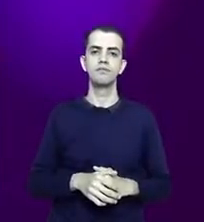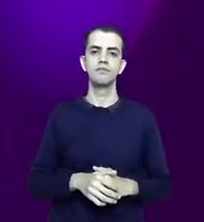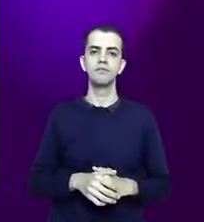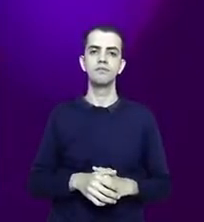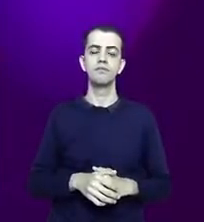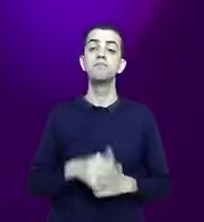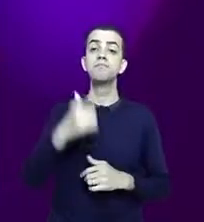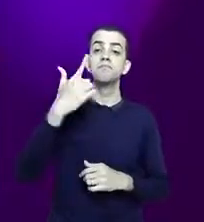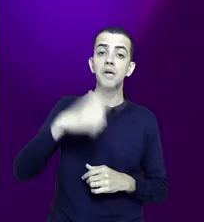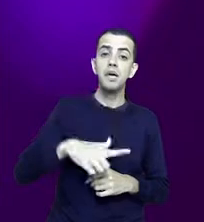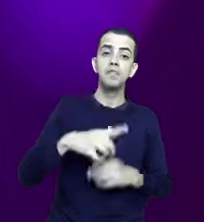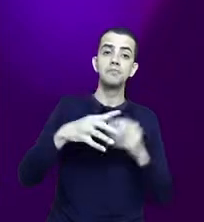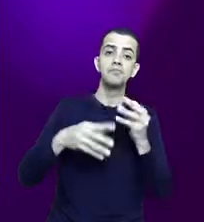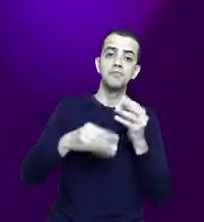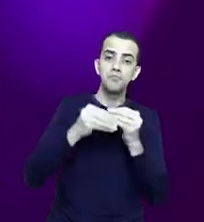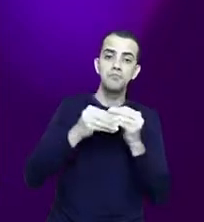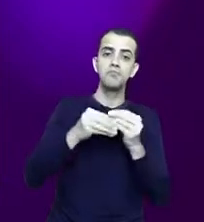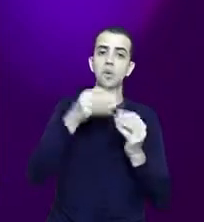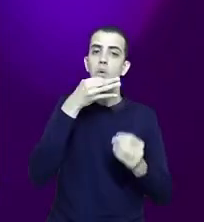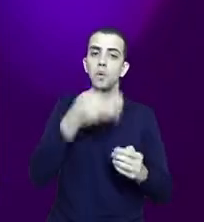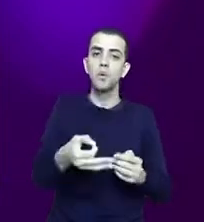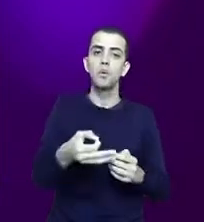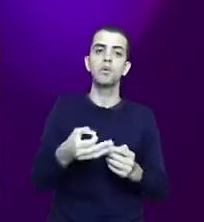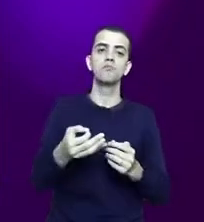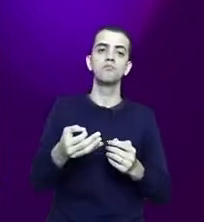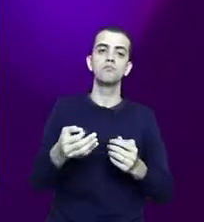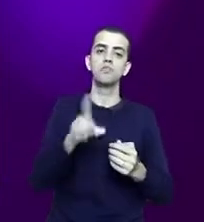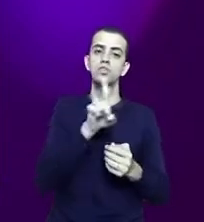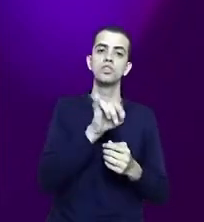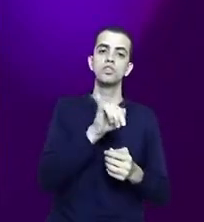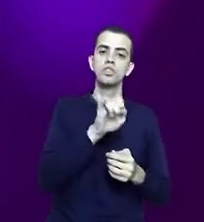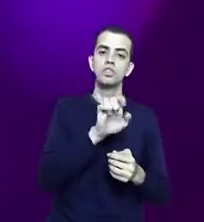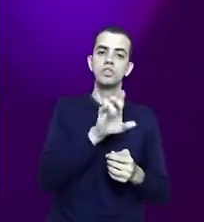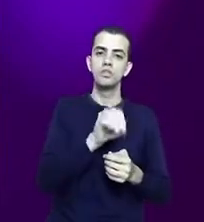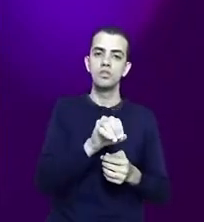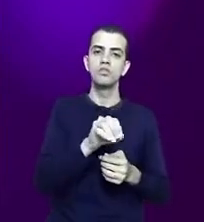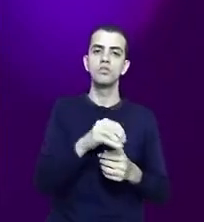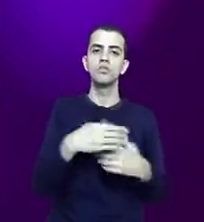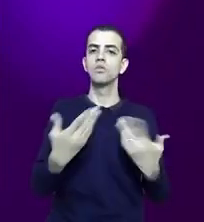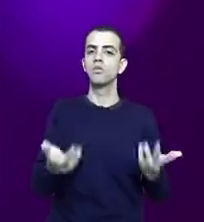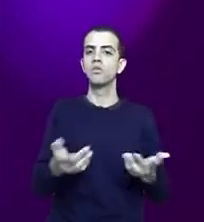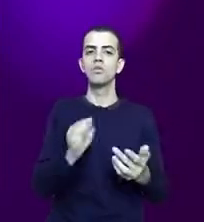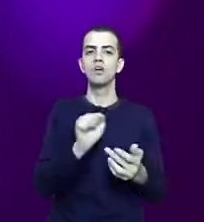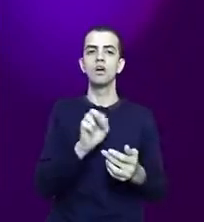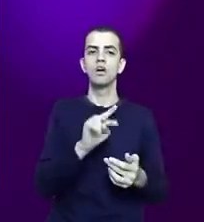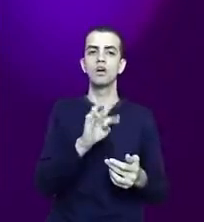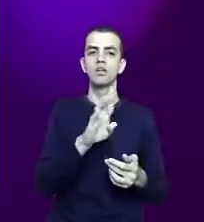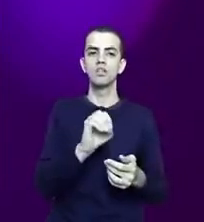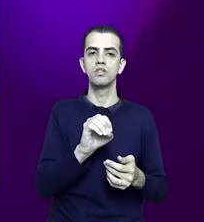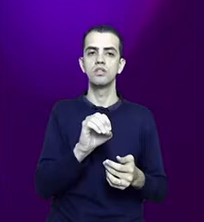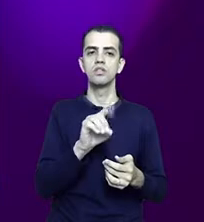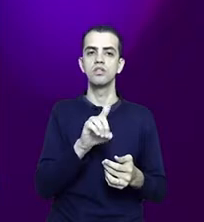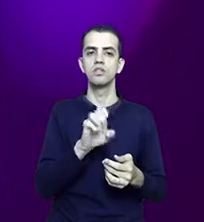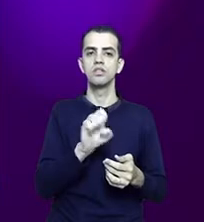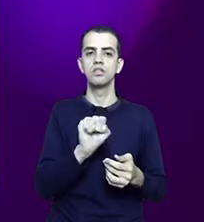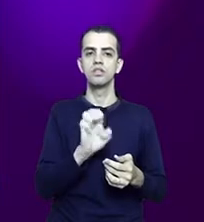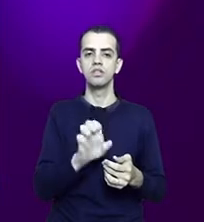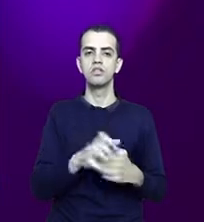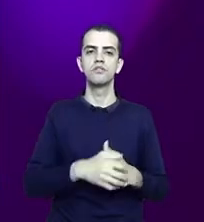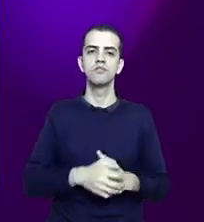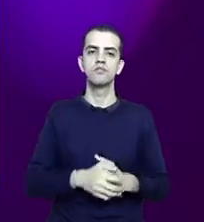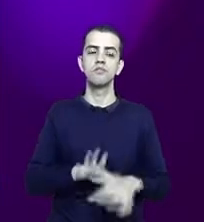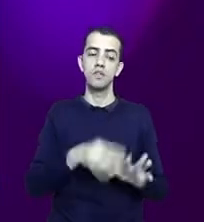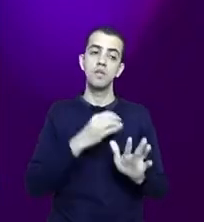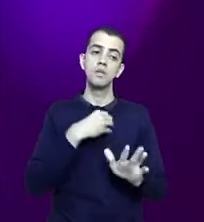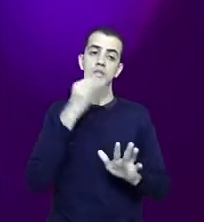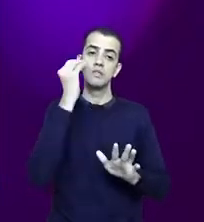Alguém mais tem alguma opinião? Doutor Diego, osteotomia ou artrodese parcial? Ou total? Eu tentaria